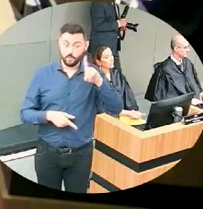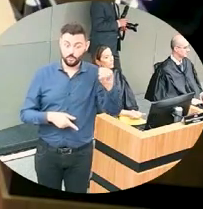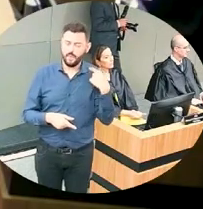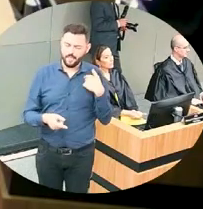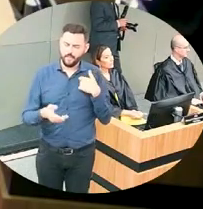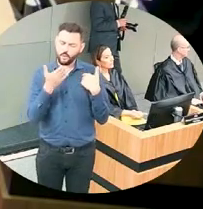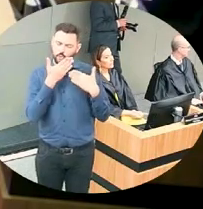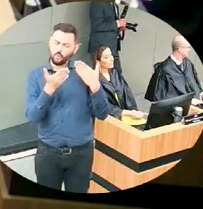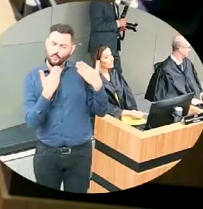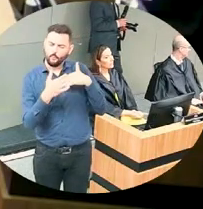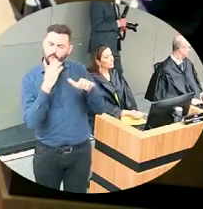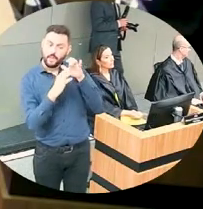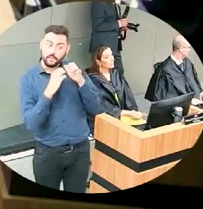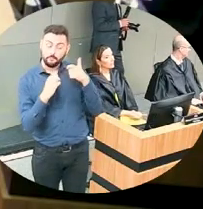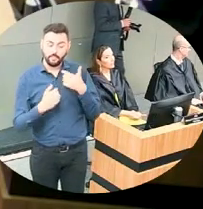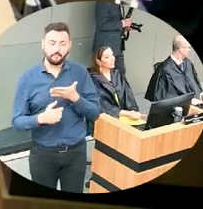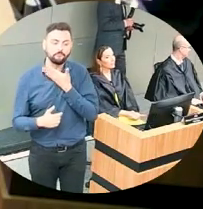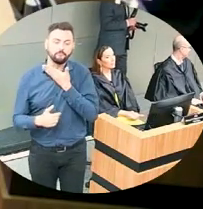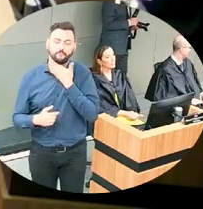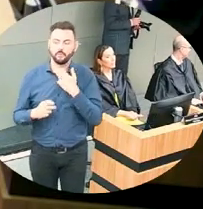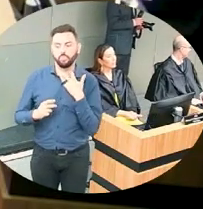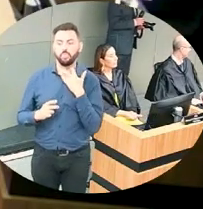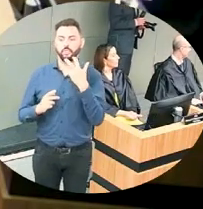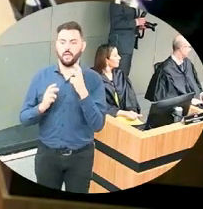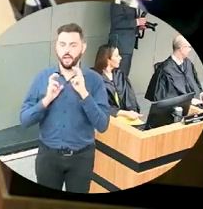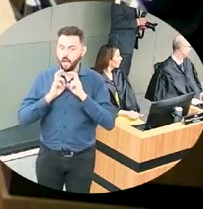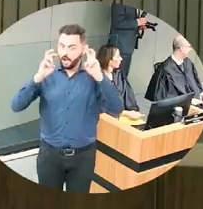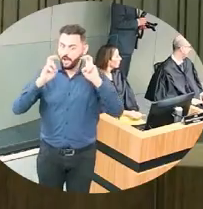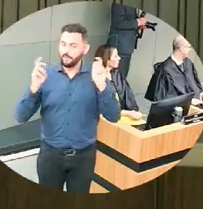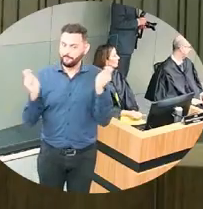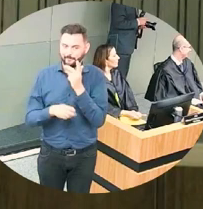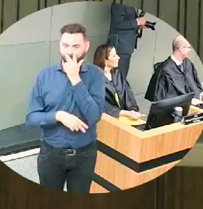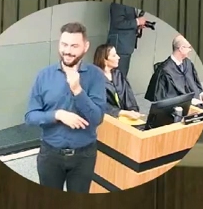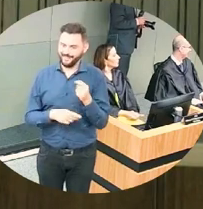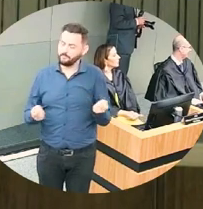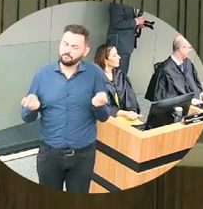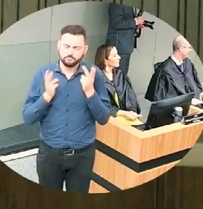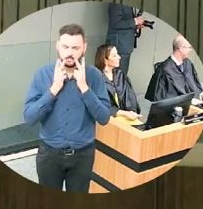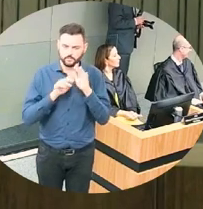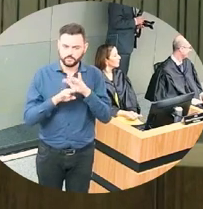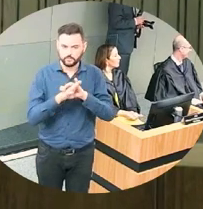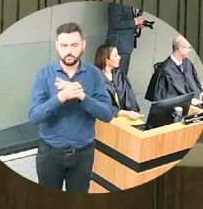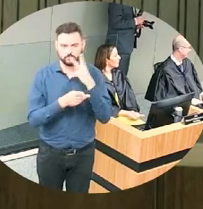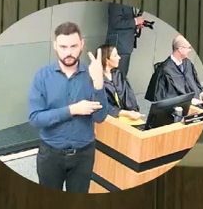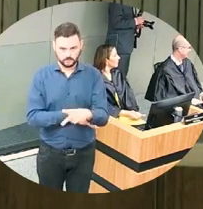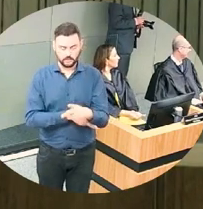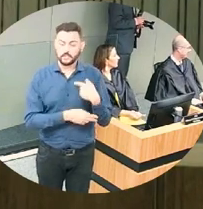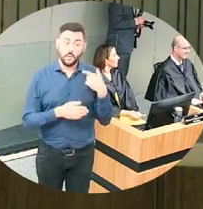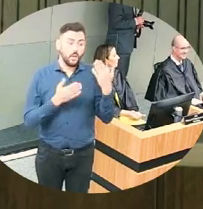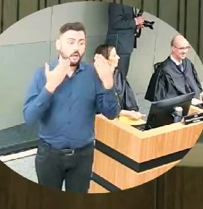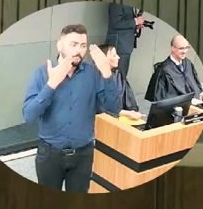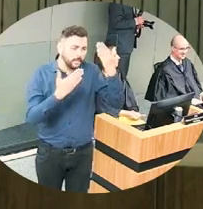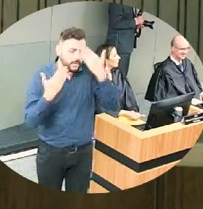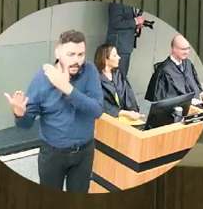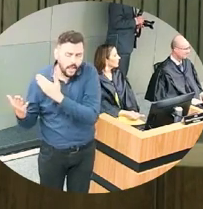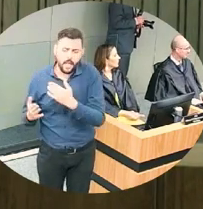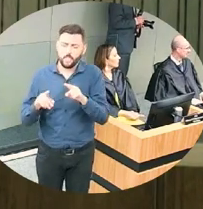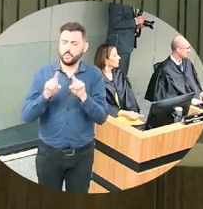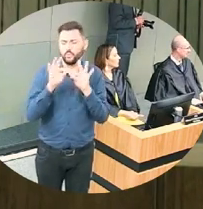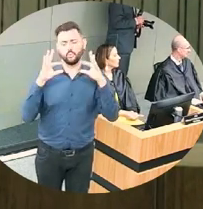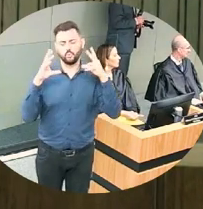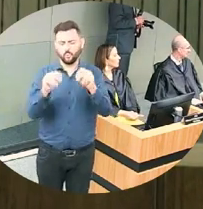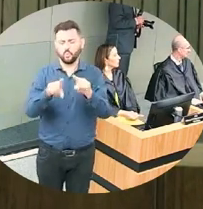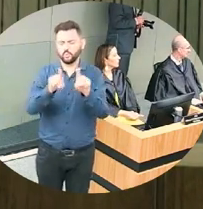né bom para finalizar eu quero deixar aqui a minha gratidão a todos os servidores que sustentaram a